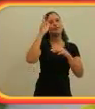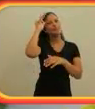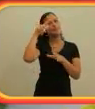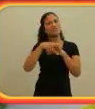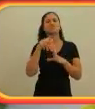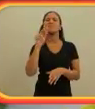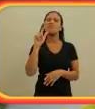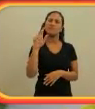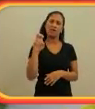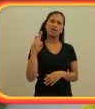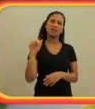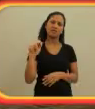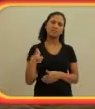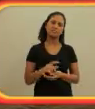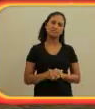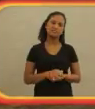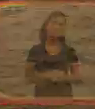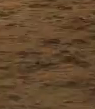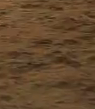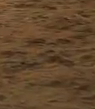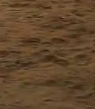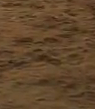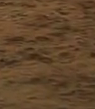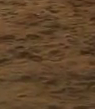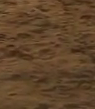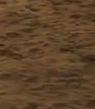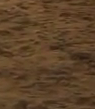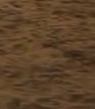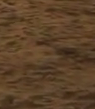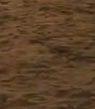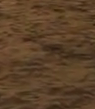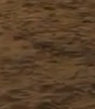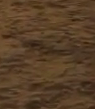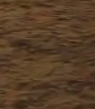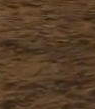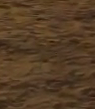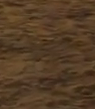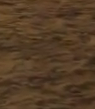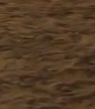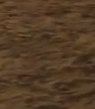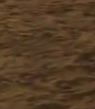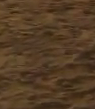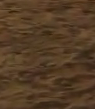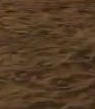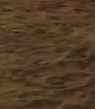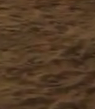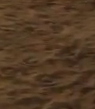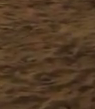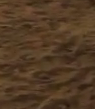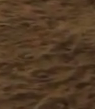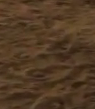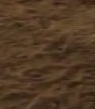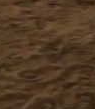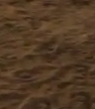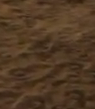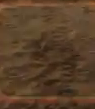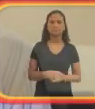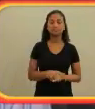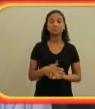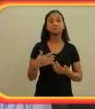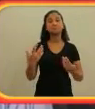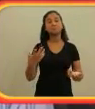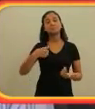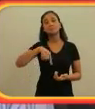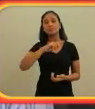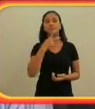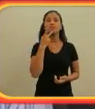bom a ecoterapia, vale a pena. No picadeiro, 2 cavalos andam. Um deles com uma criança amparada por 2 mulheres e outro com uma mulher. Quando